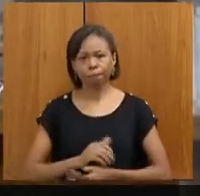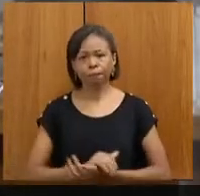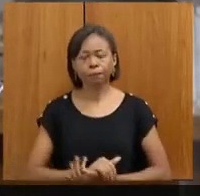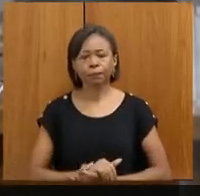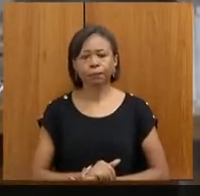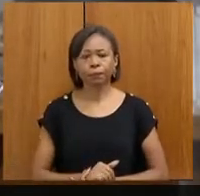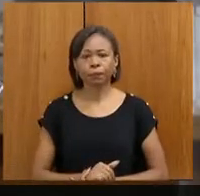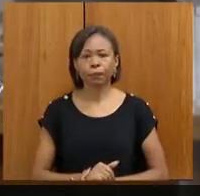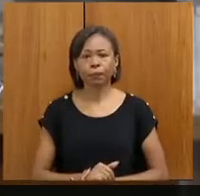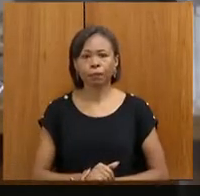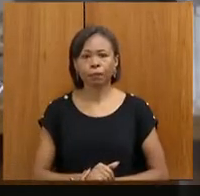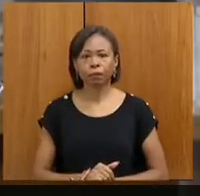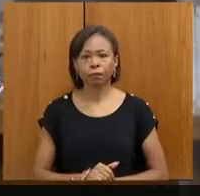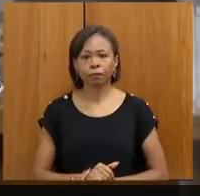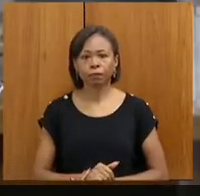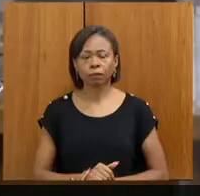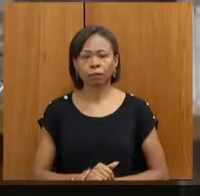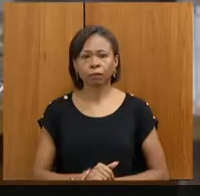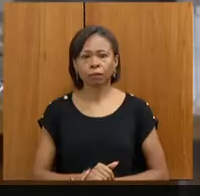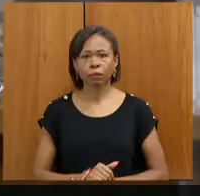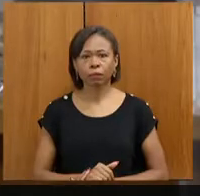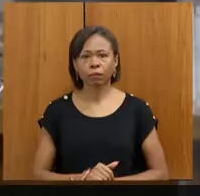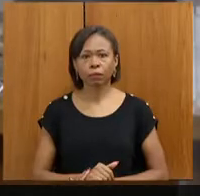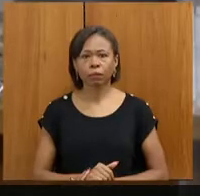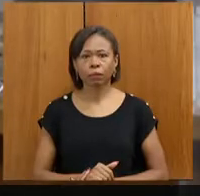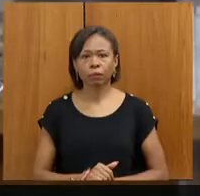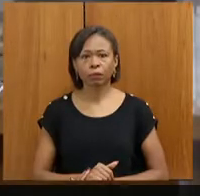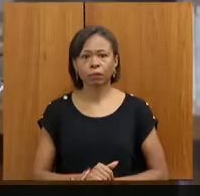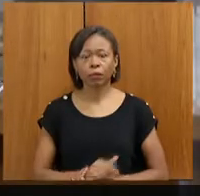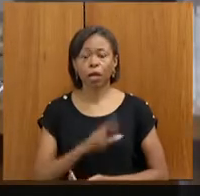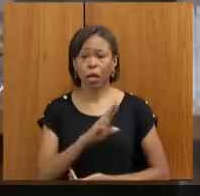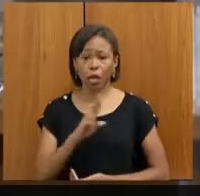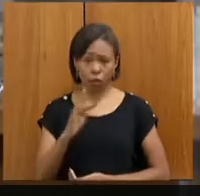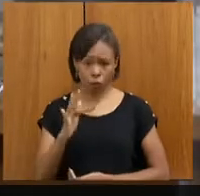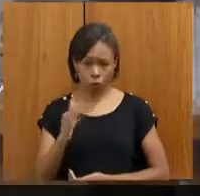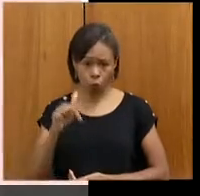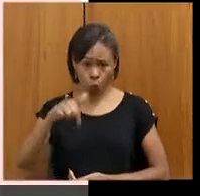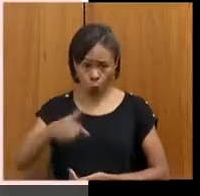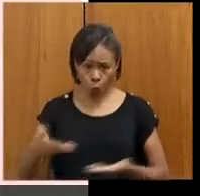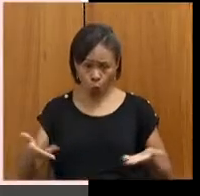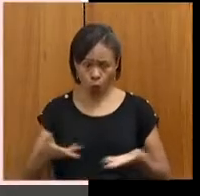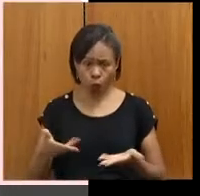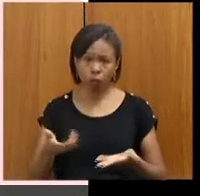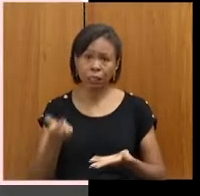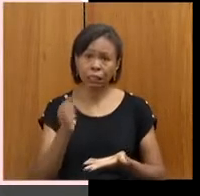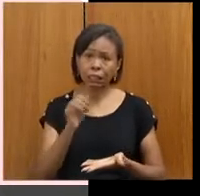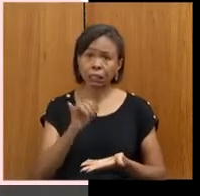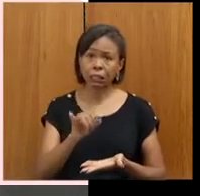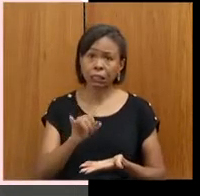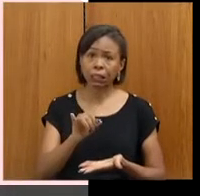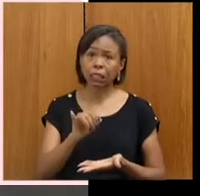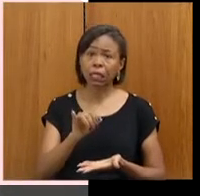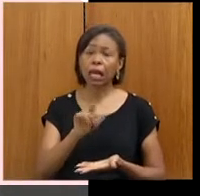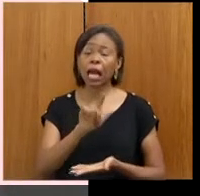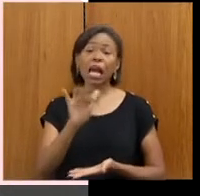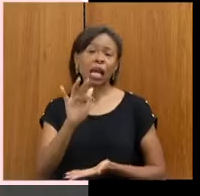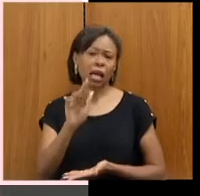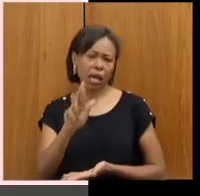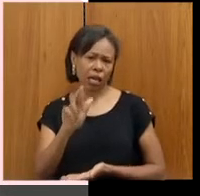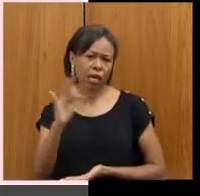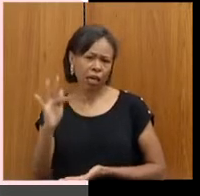favor é a questão da lrf hoje Caso não esteja mais no situação de calamidade